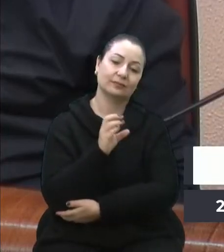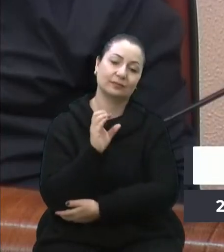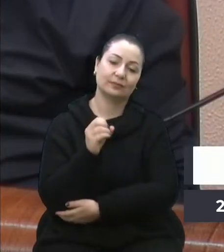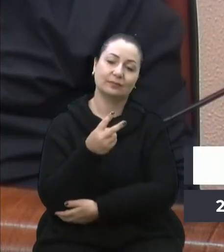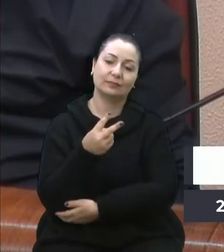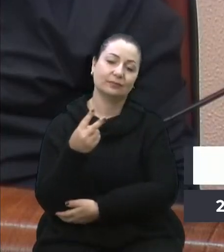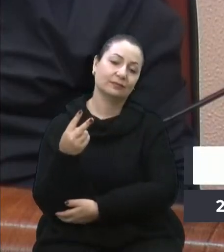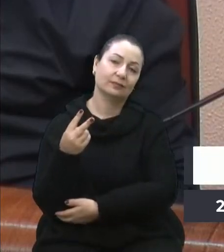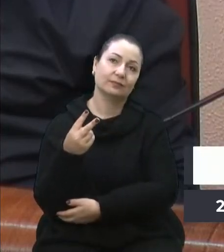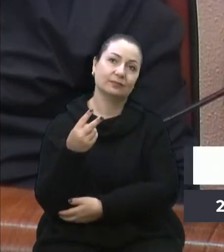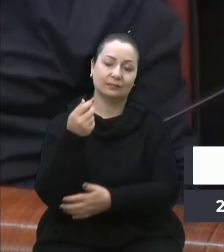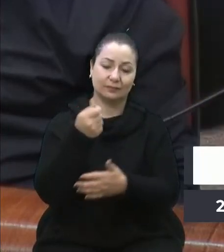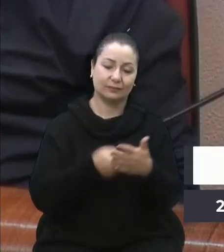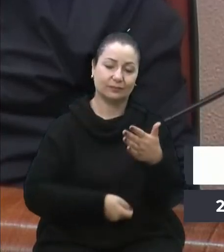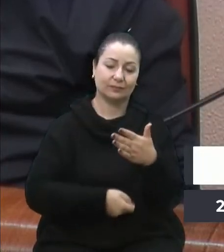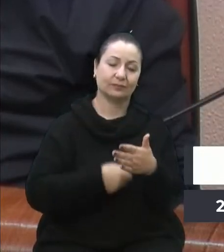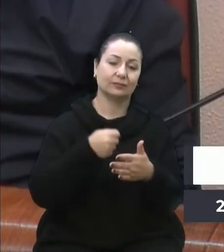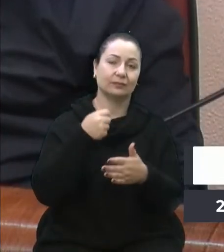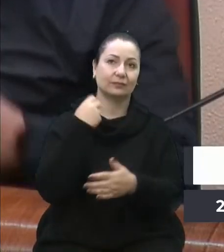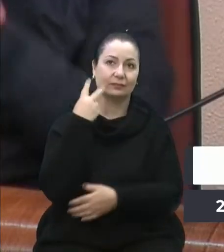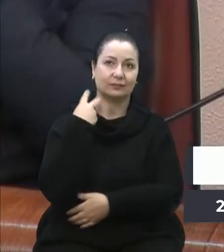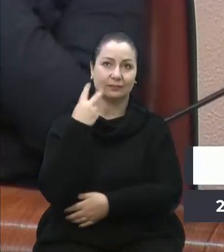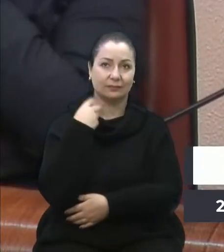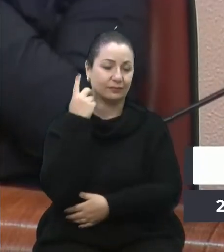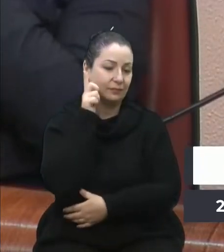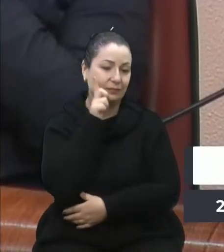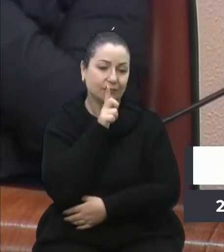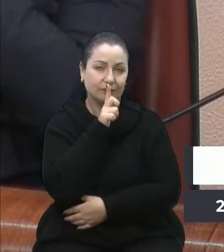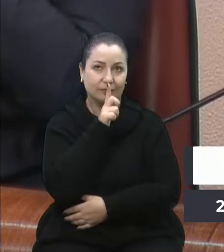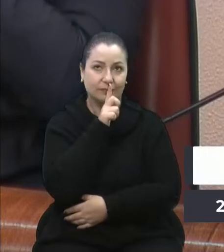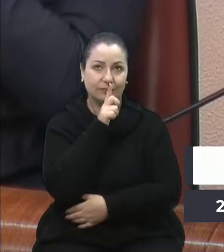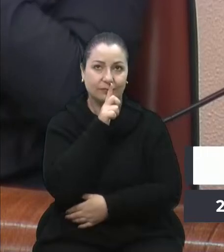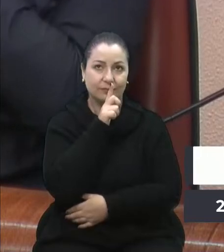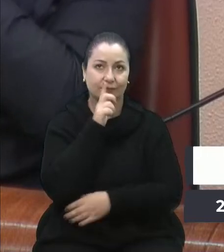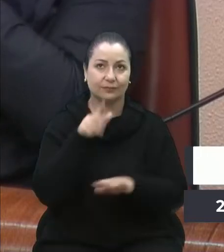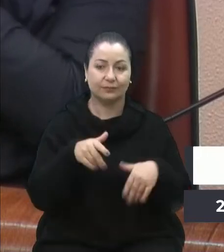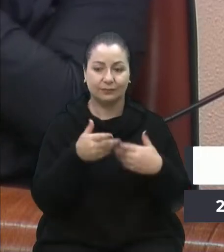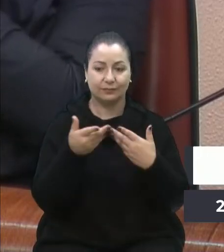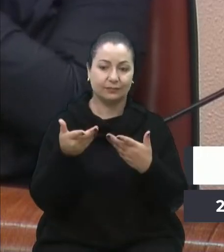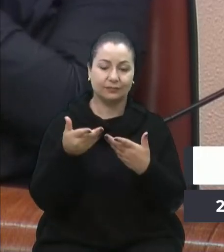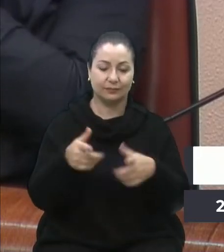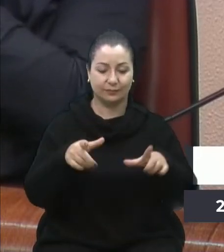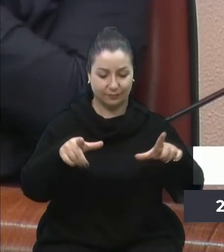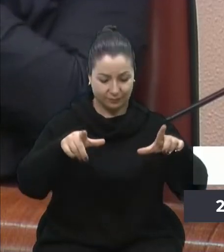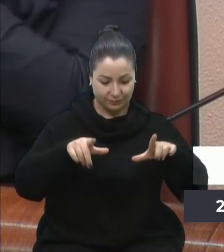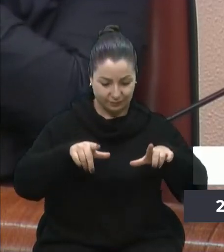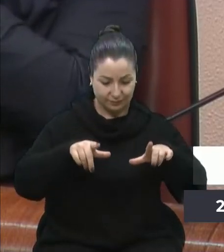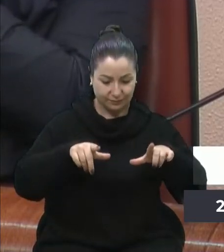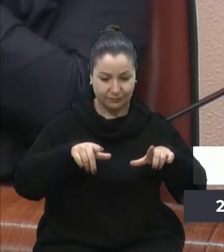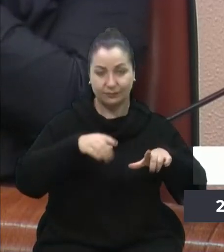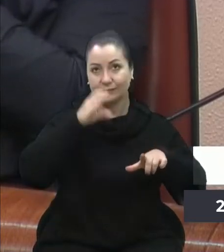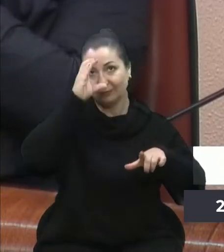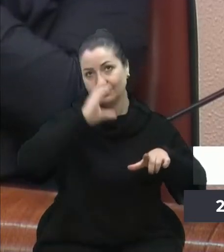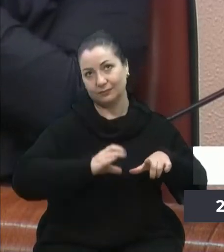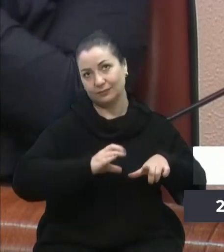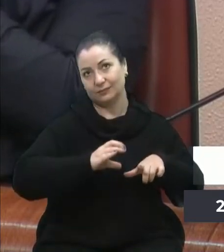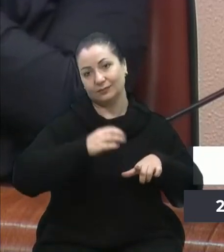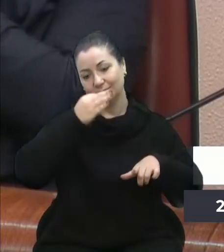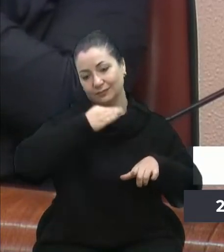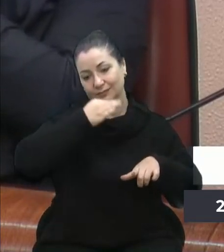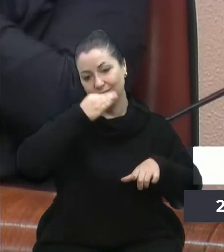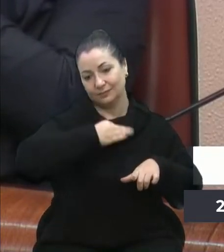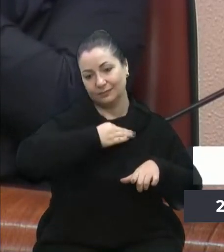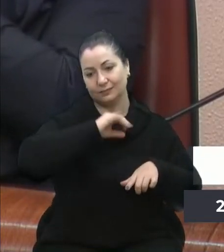158/2022, de autoria do vereador Lucas Carinato, que concede o título de cidadã caxiense a Ilma